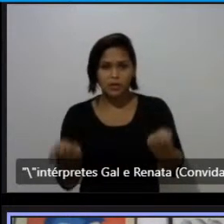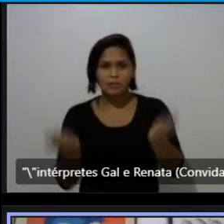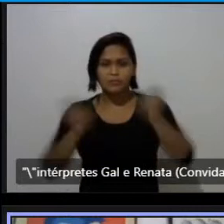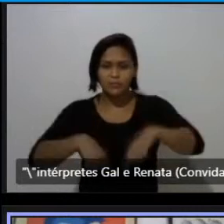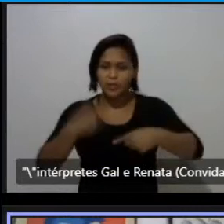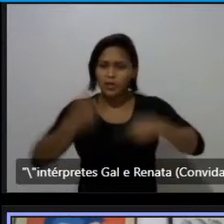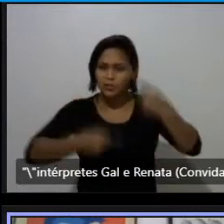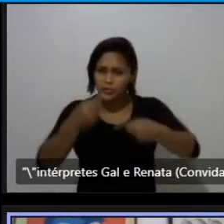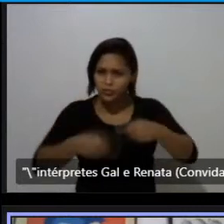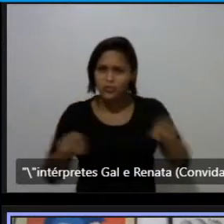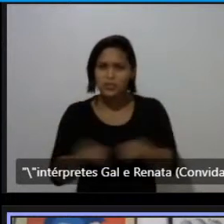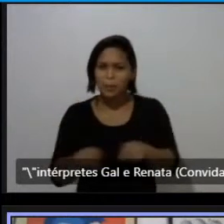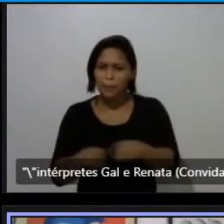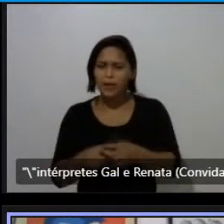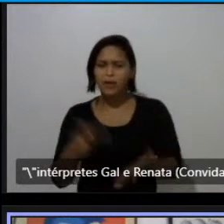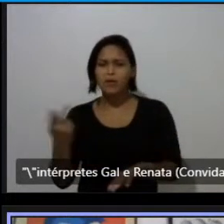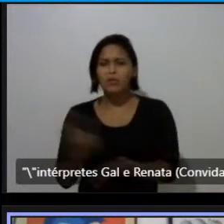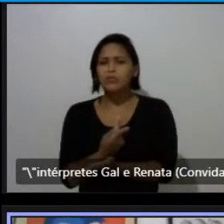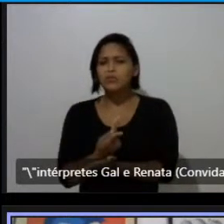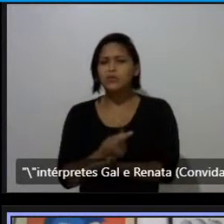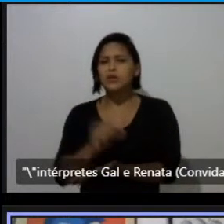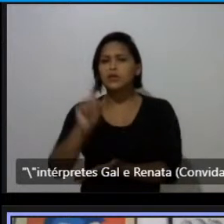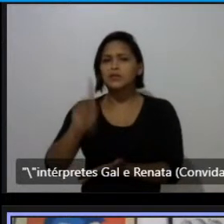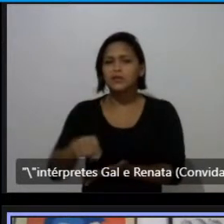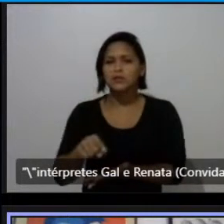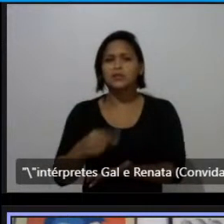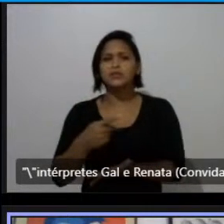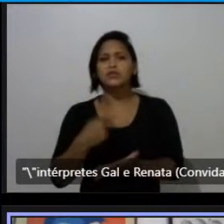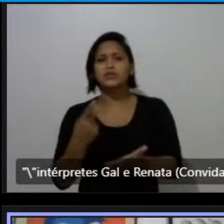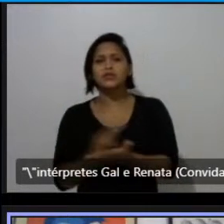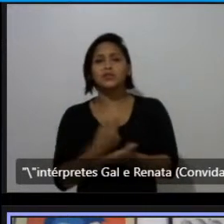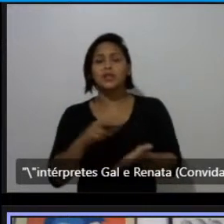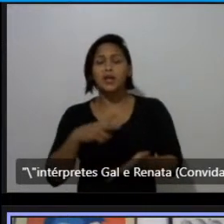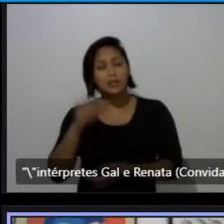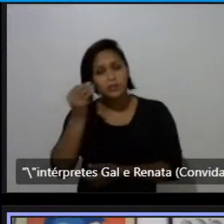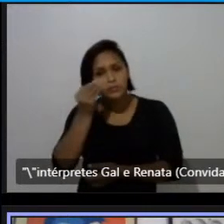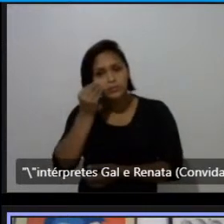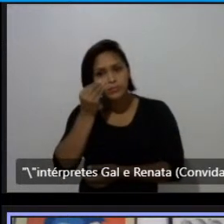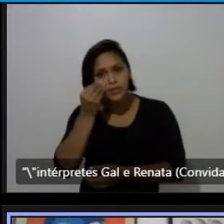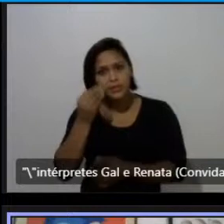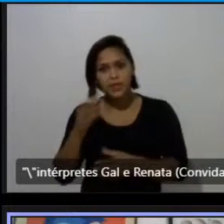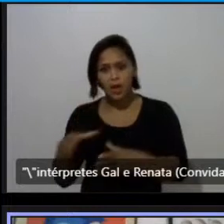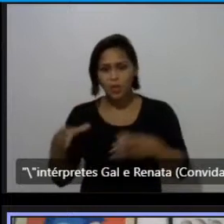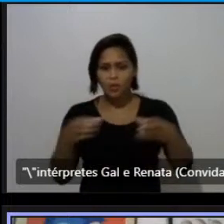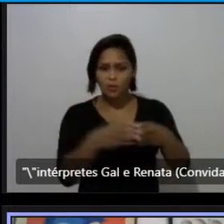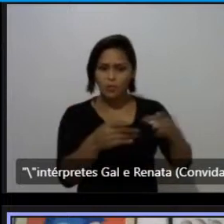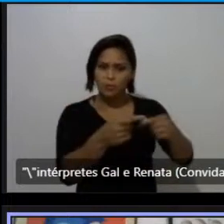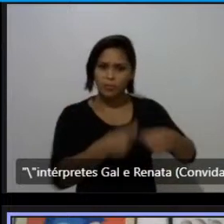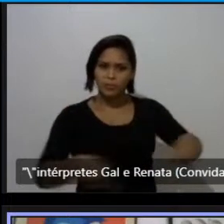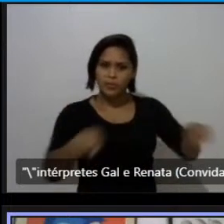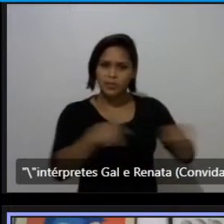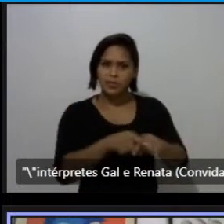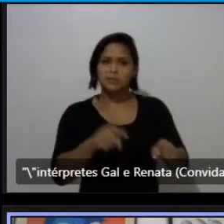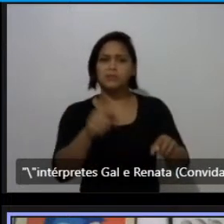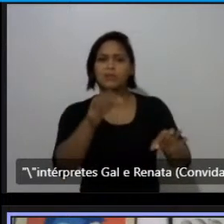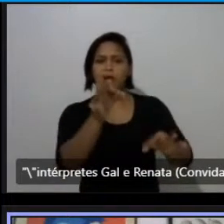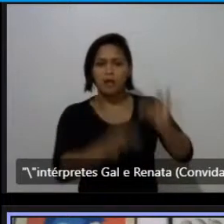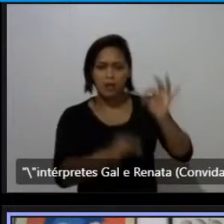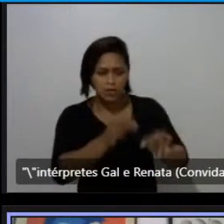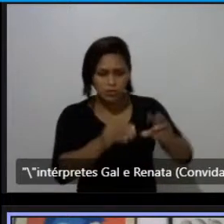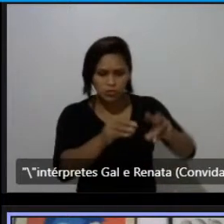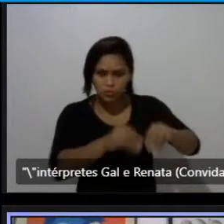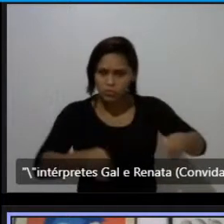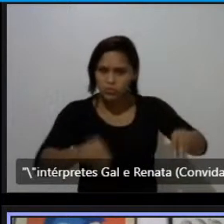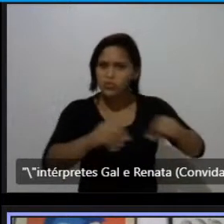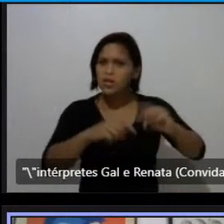discutir também essa forma, né, de peitar, de ocupar os espaços oficiais,